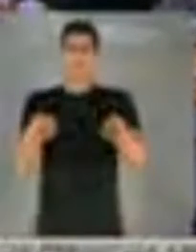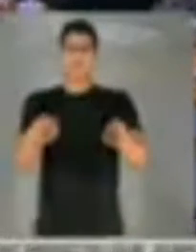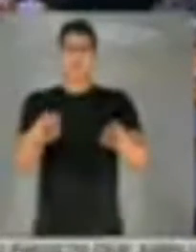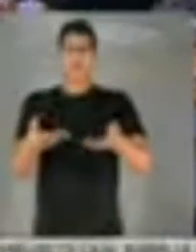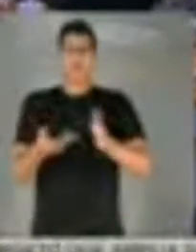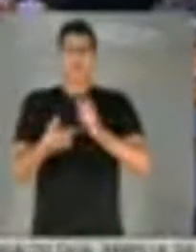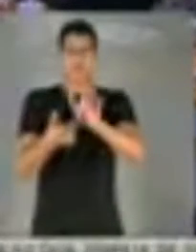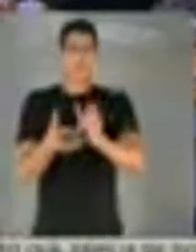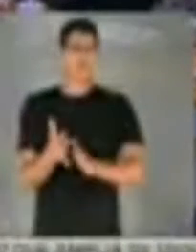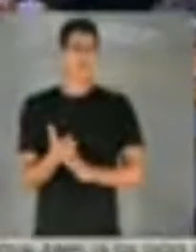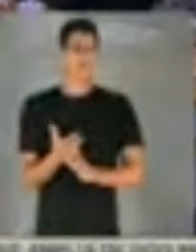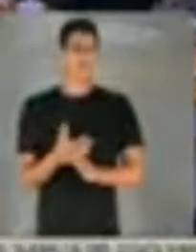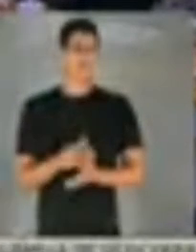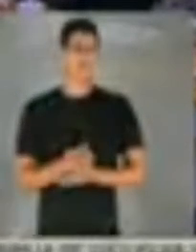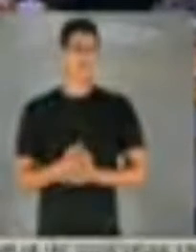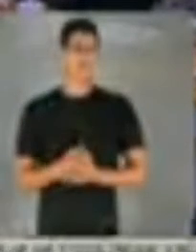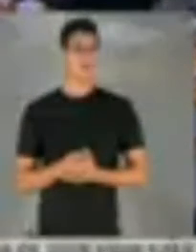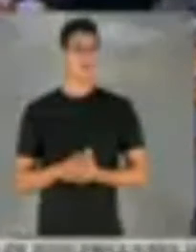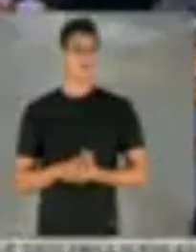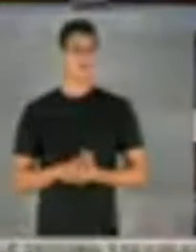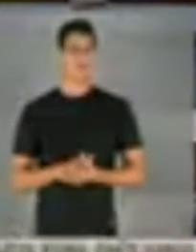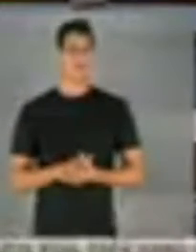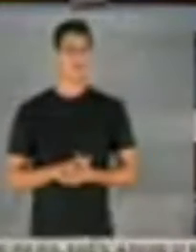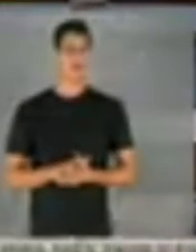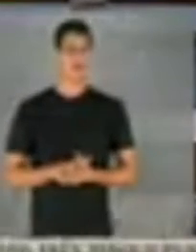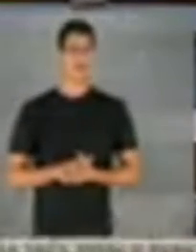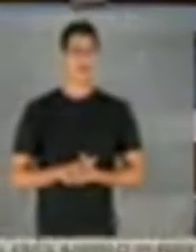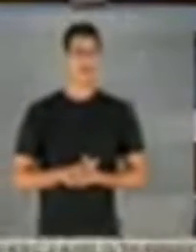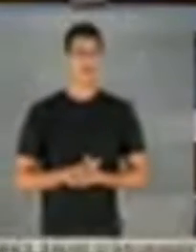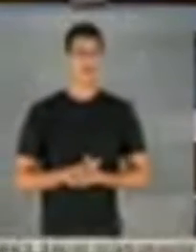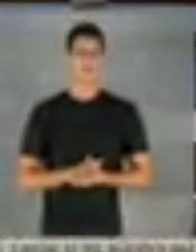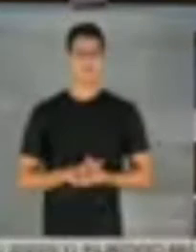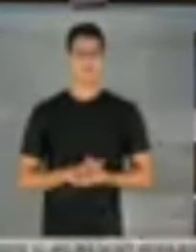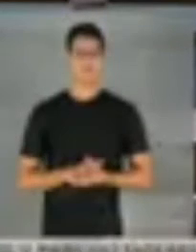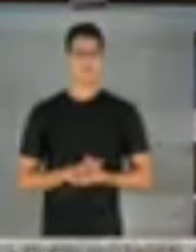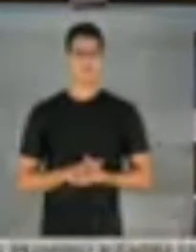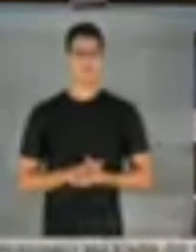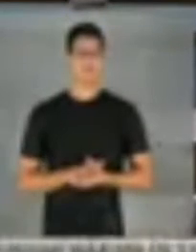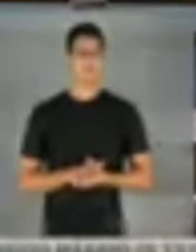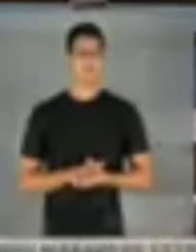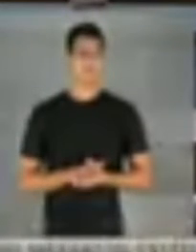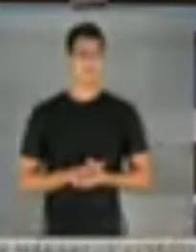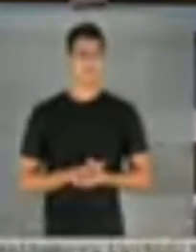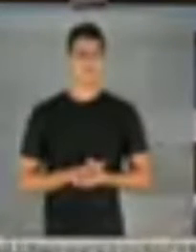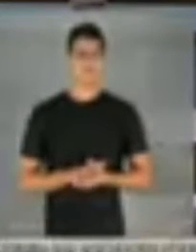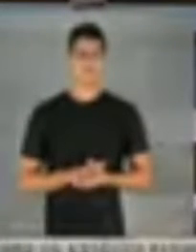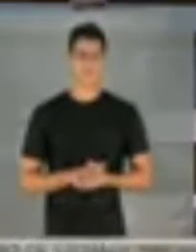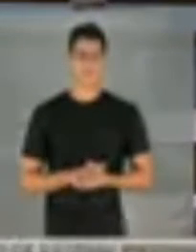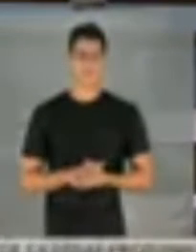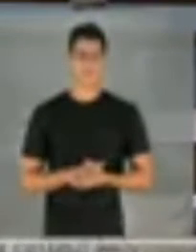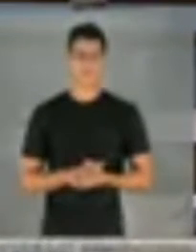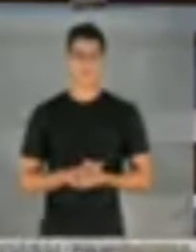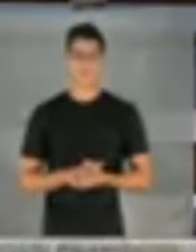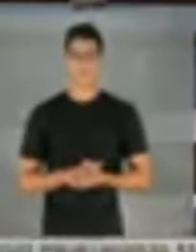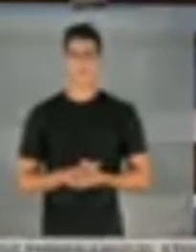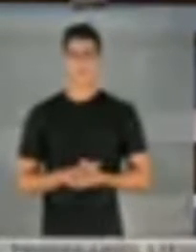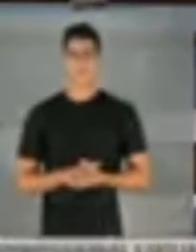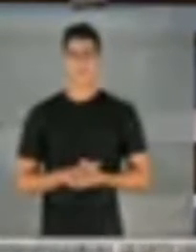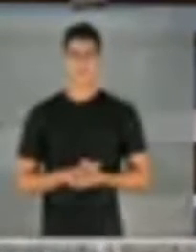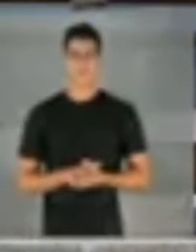apresentado. Presidente Omar Aziz. Por gentileza, presidente Omar Aziz. Com a palavra, o senador Eduardo